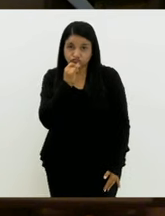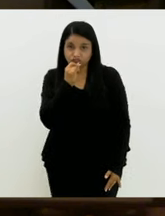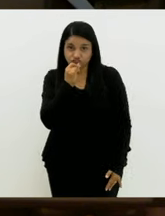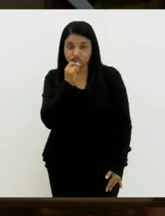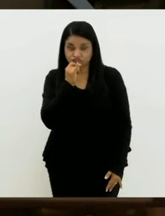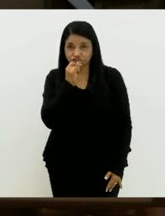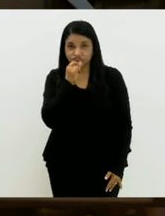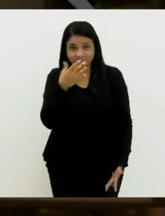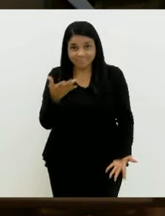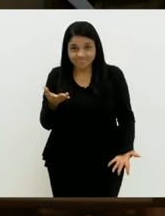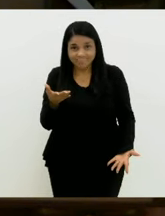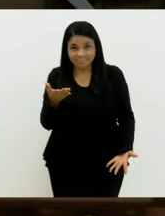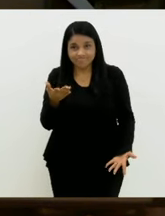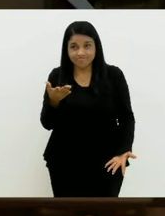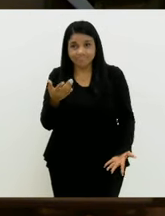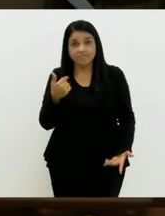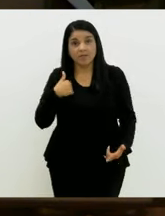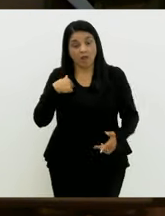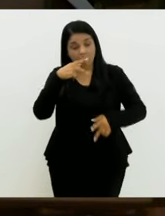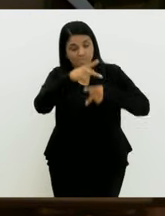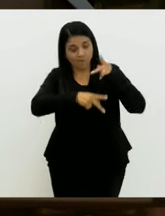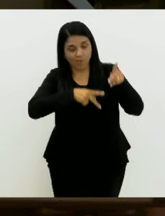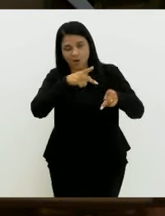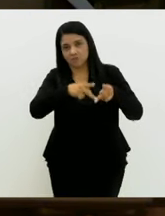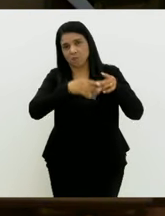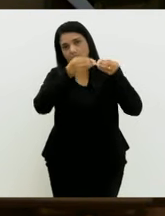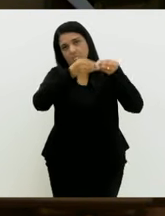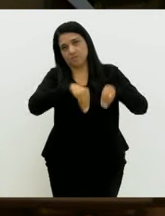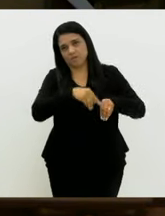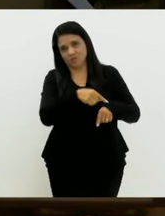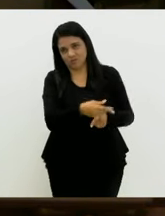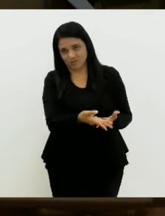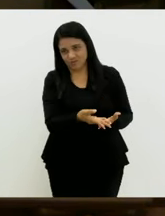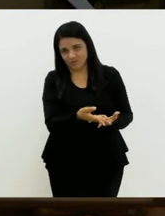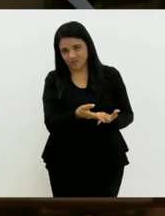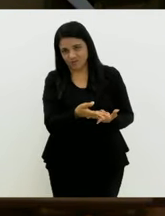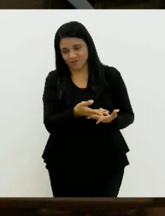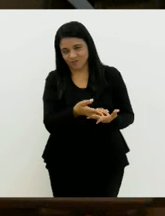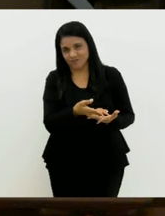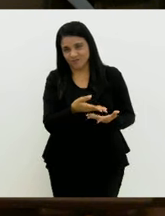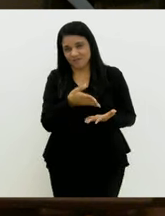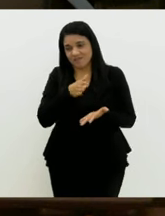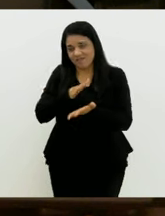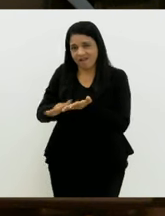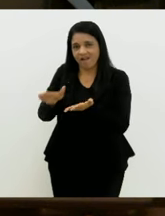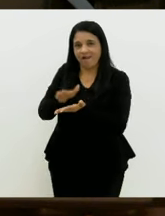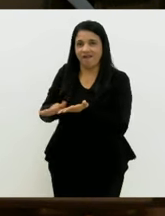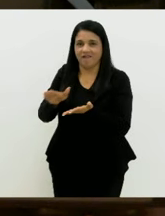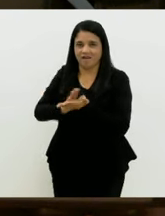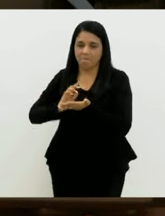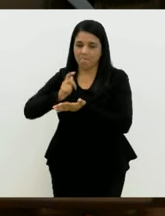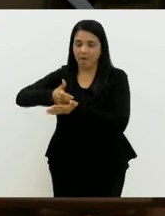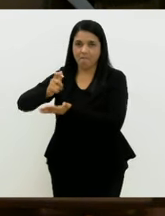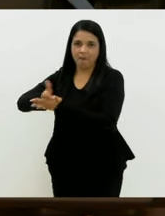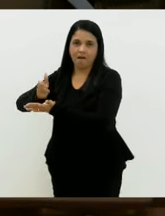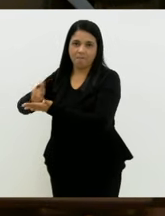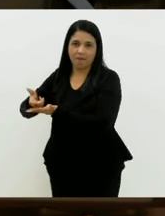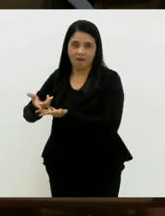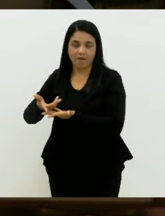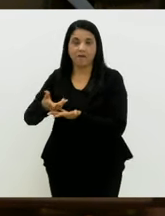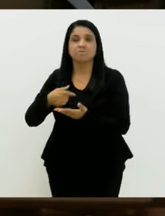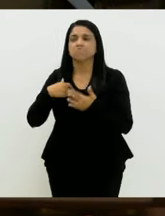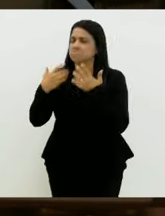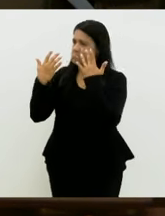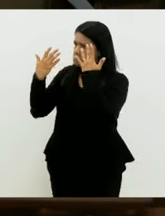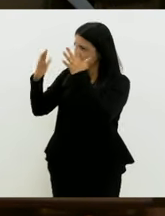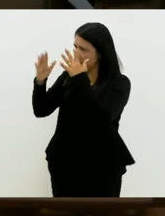vem cair sobre a população todos esse gasto a mais que a população tem que ter. Então, parabéns, e pode contar comigo